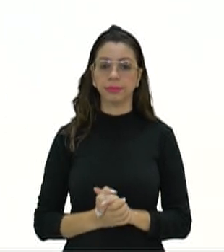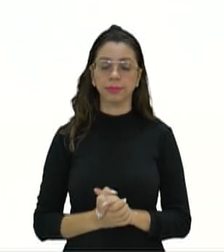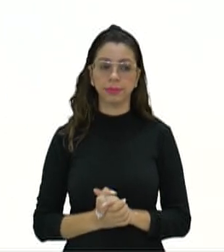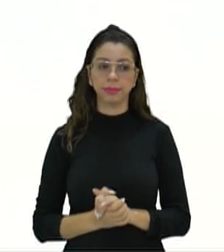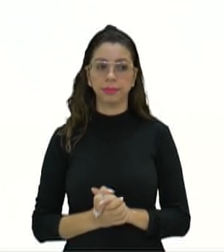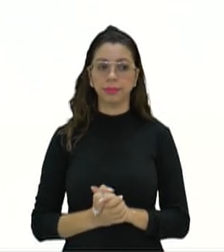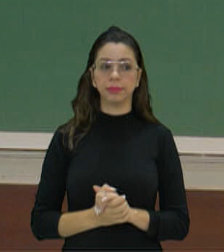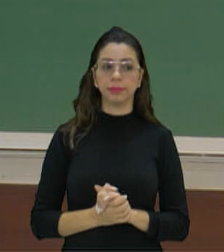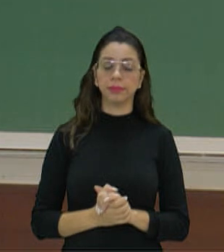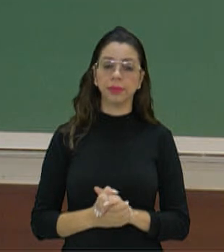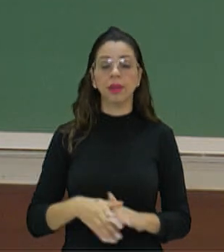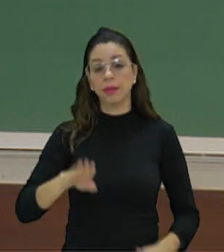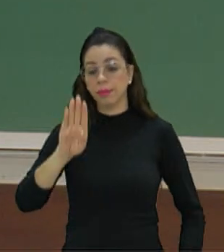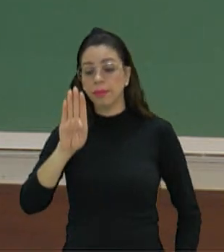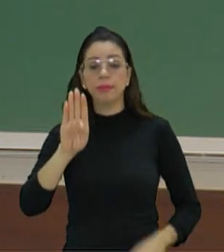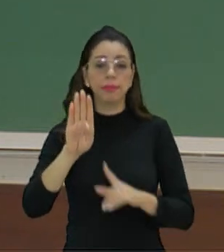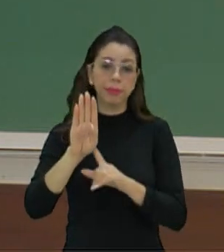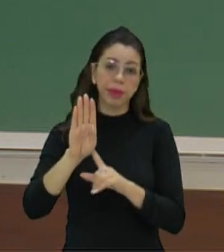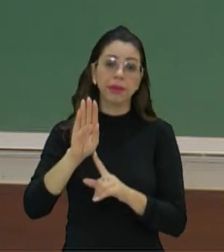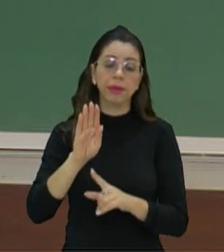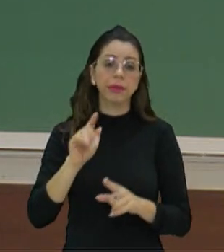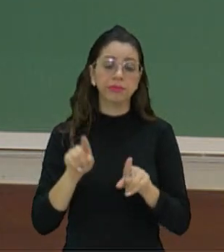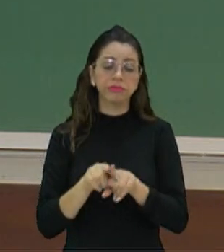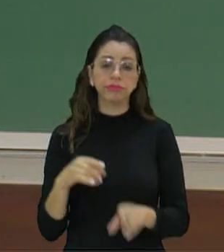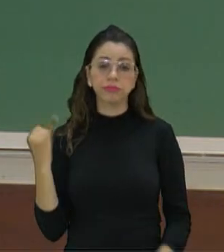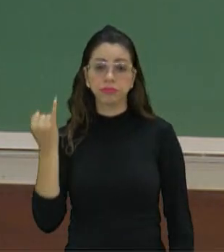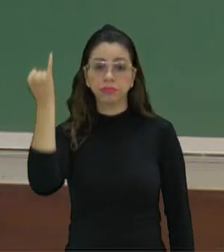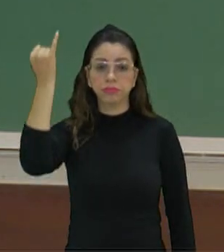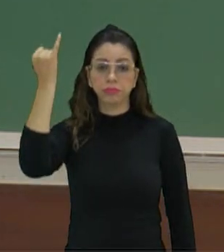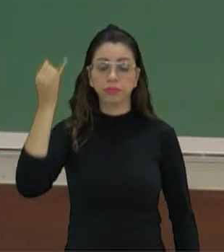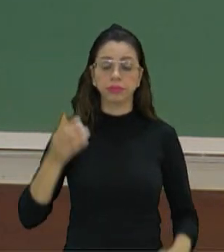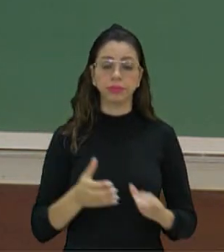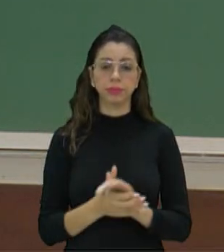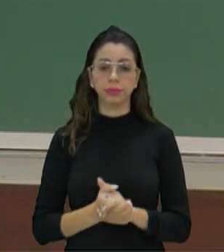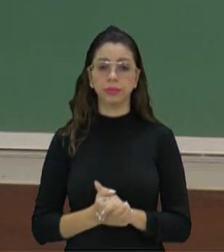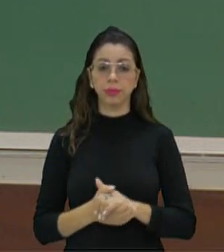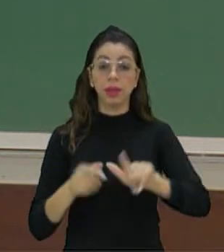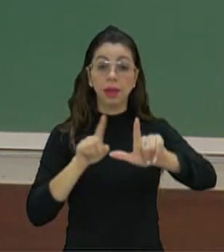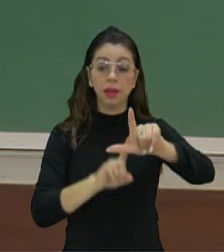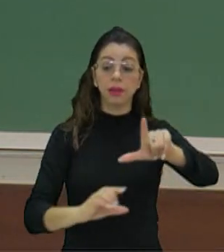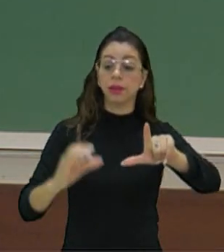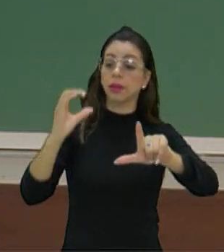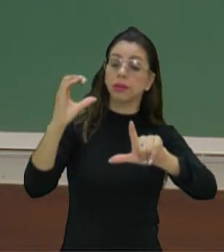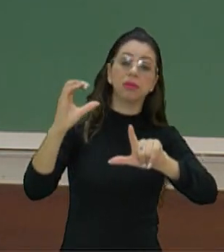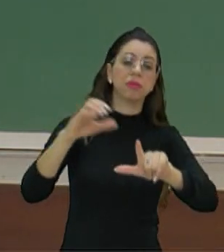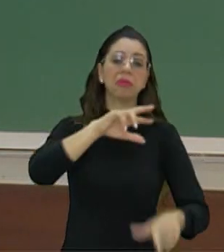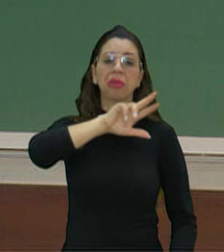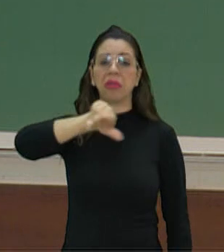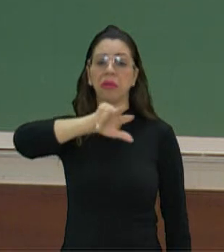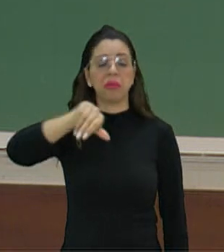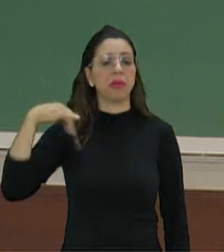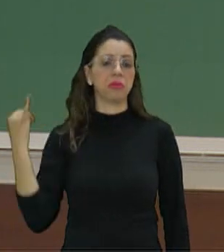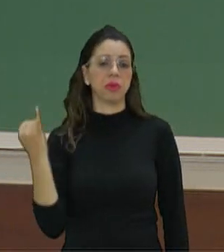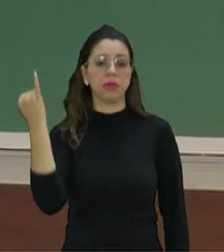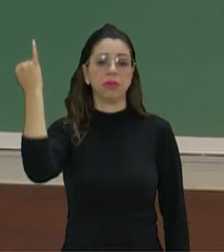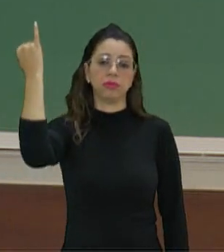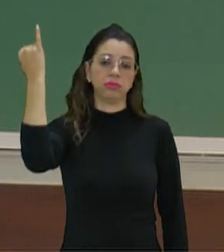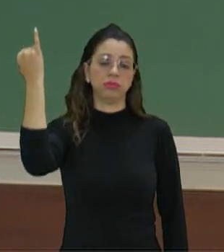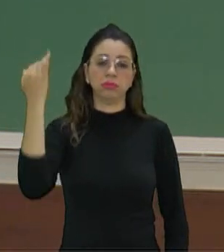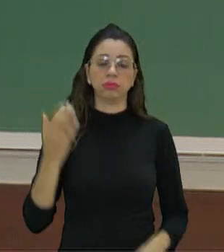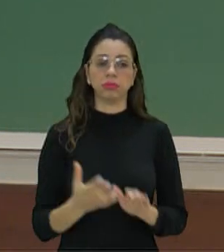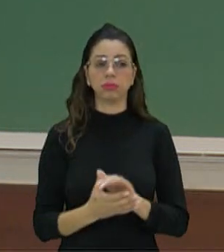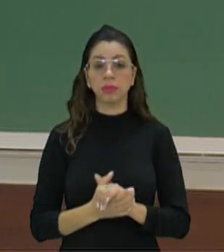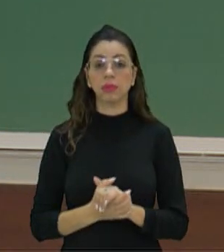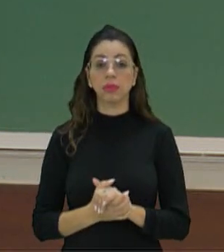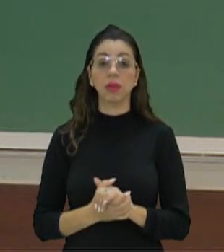que é muito, mas é importante. E a letra C, it's not important at all. Não é importante mesmo. É muito